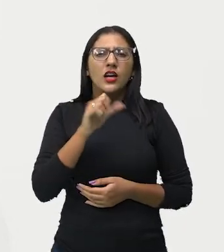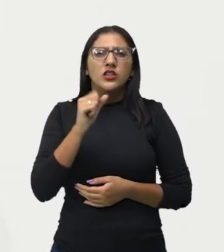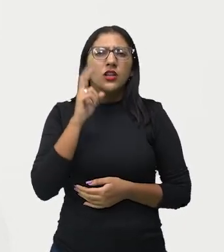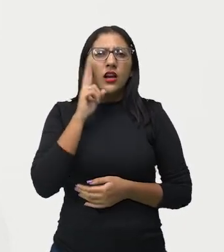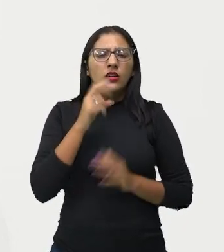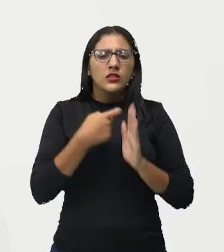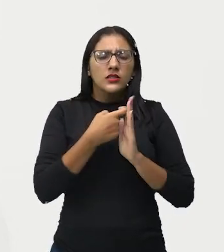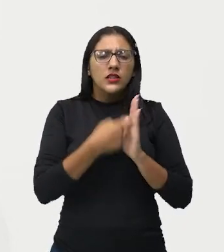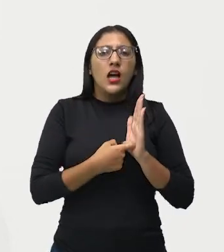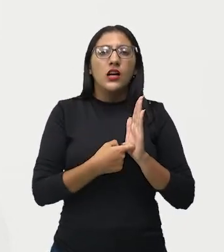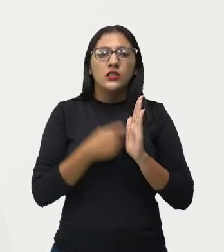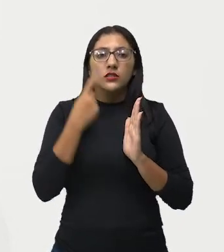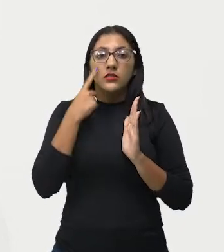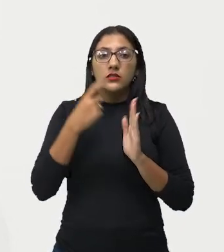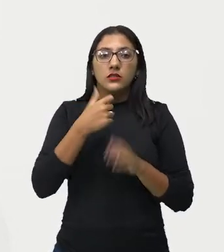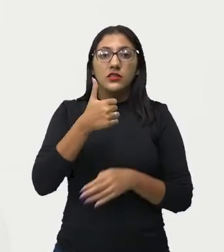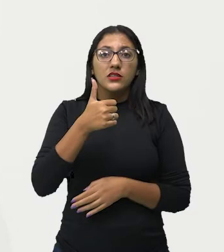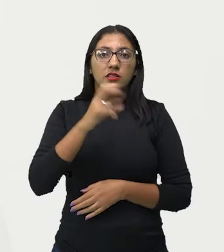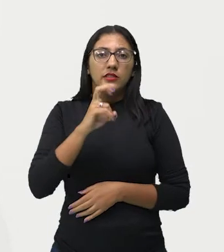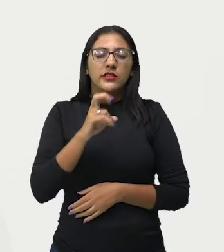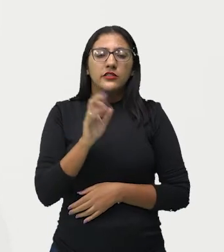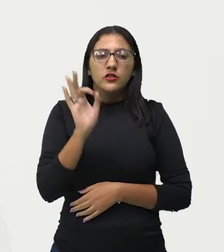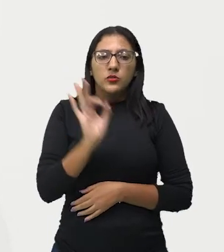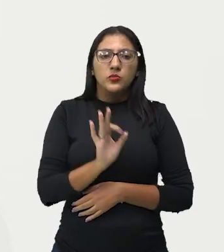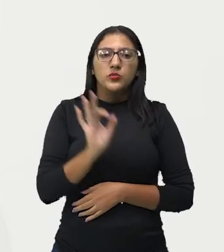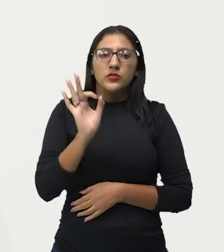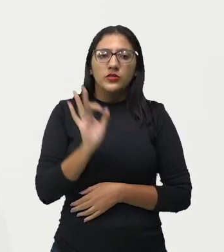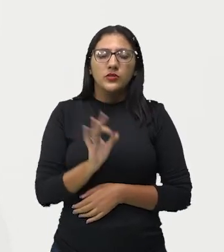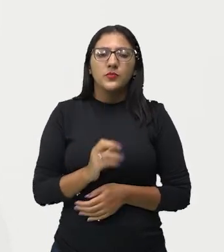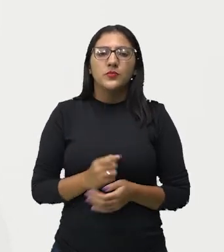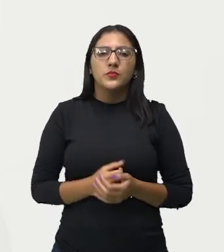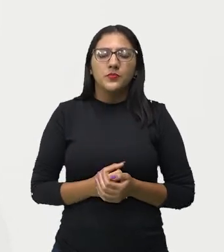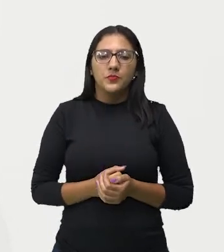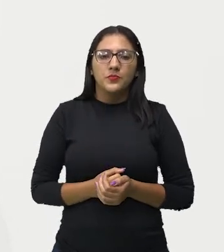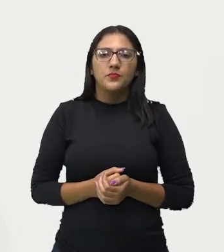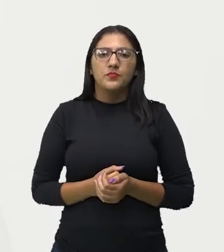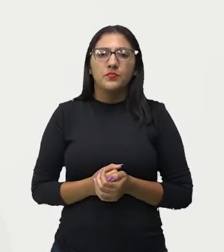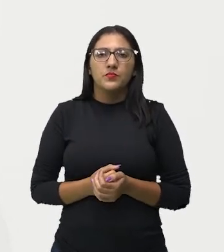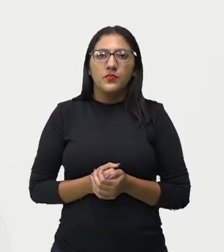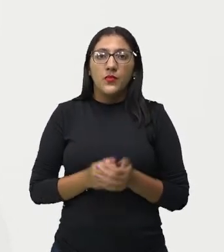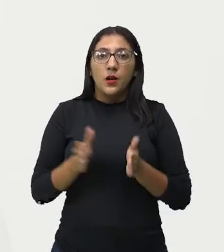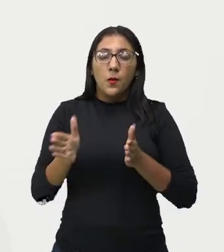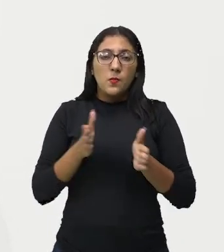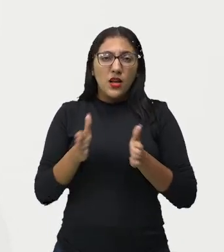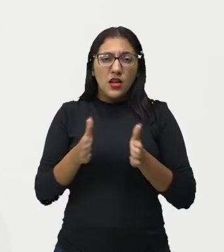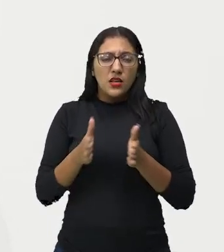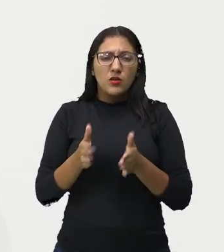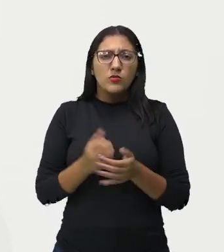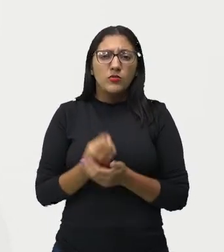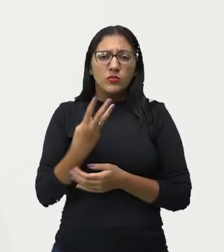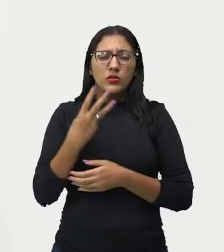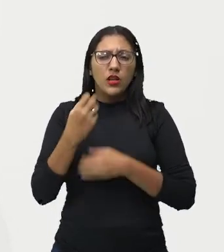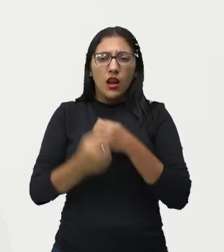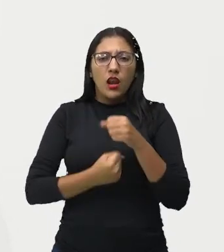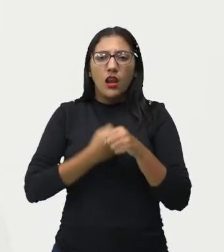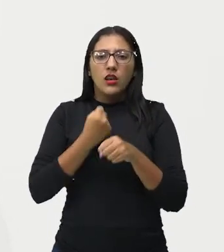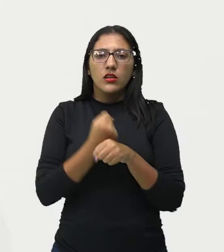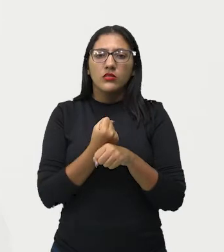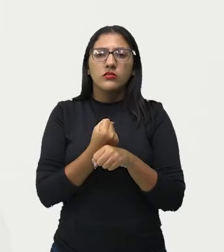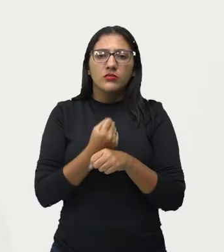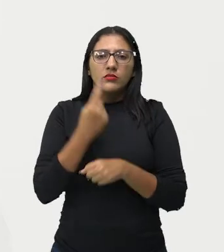15%. I, esse cara aqui é o I. Após 3 anos. 3 anos,